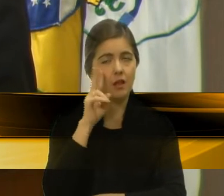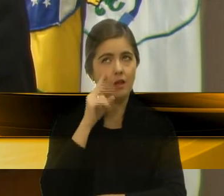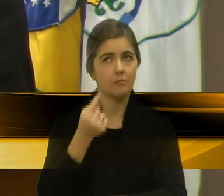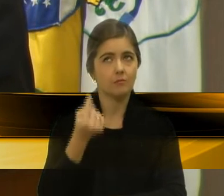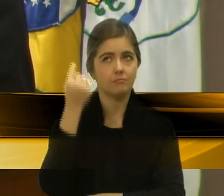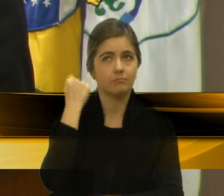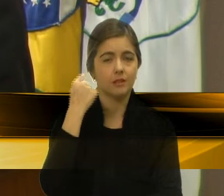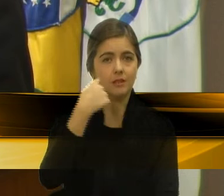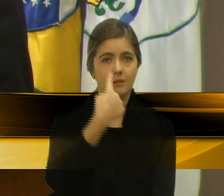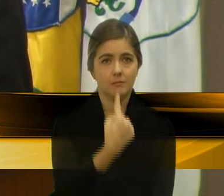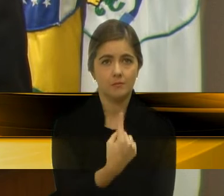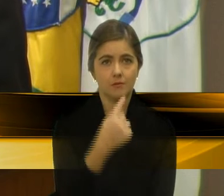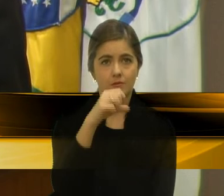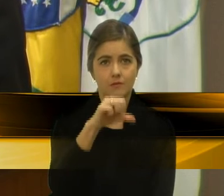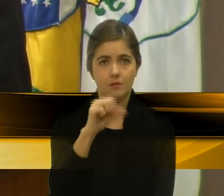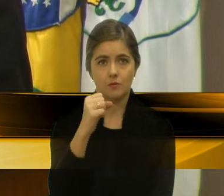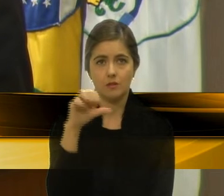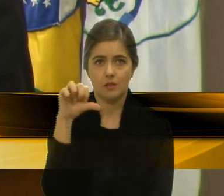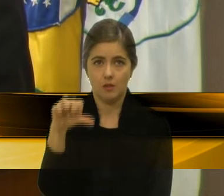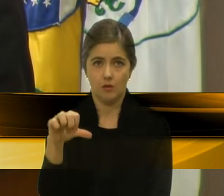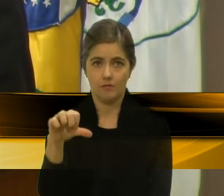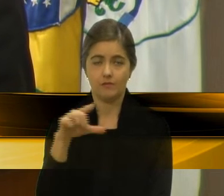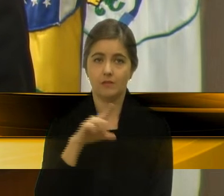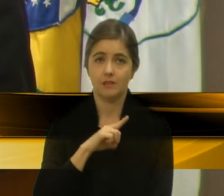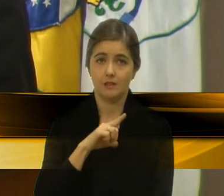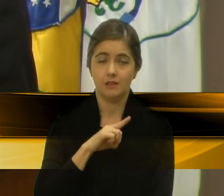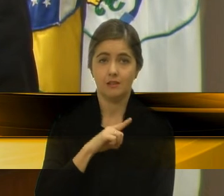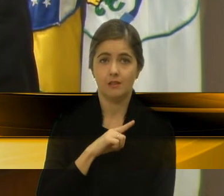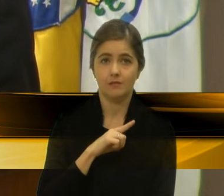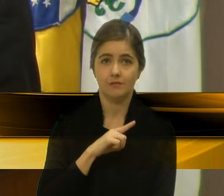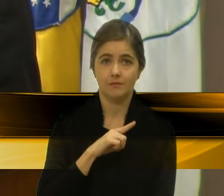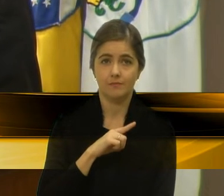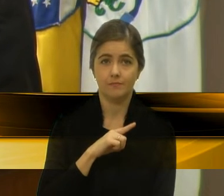1899. Foi quando os monges Ambrósio